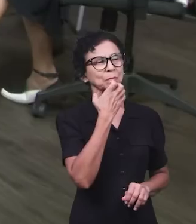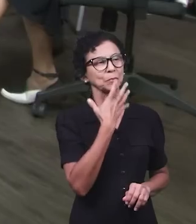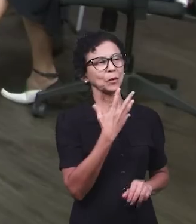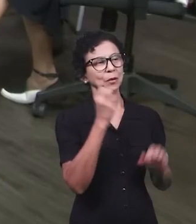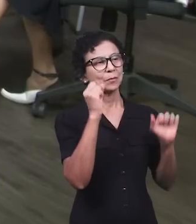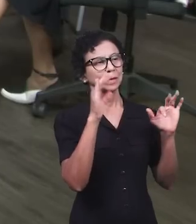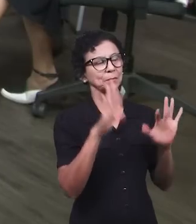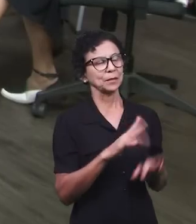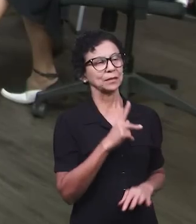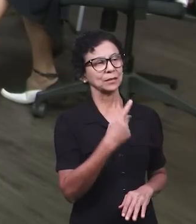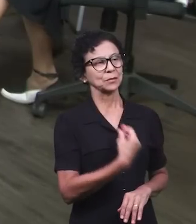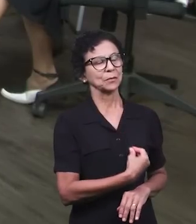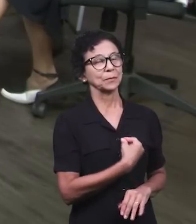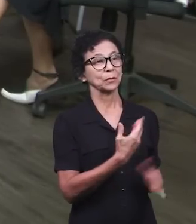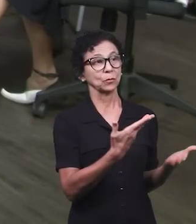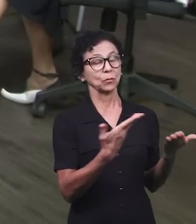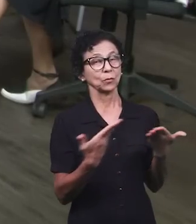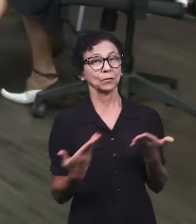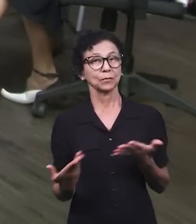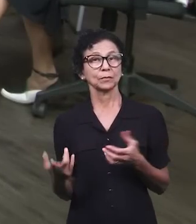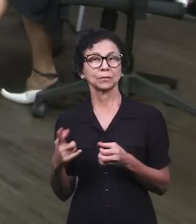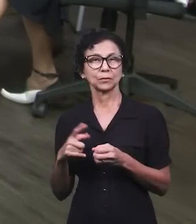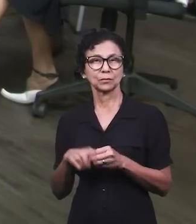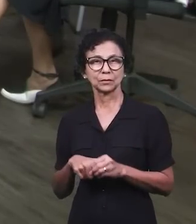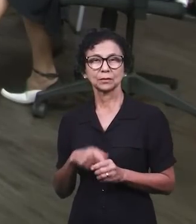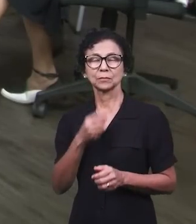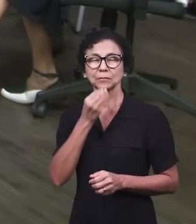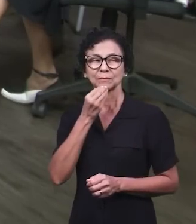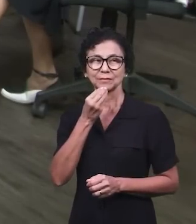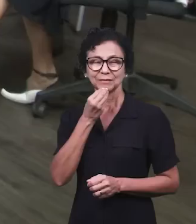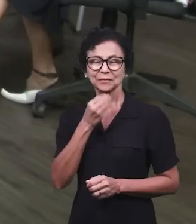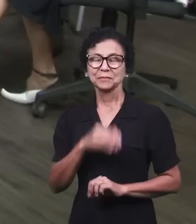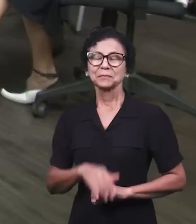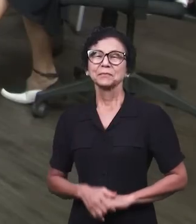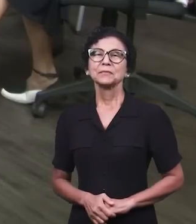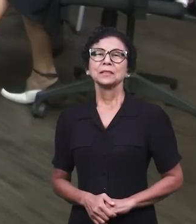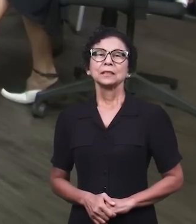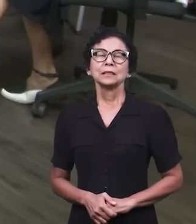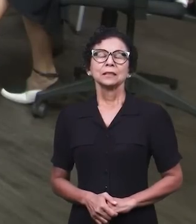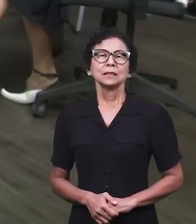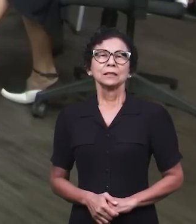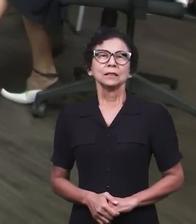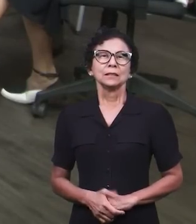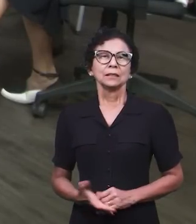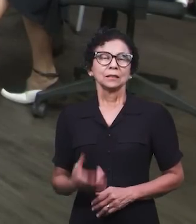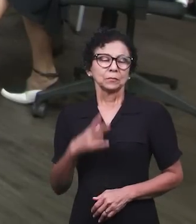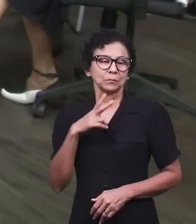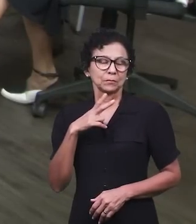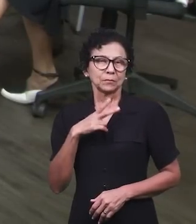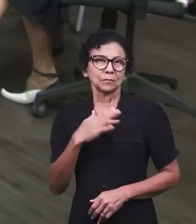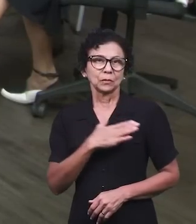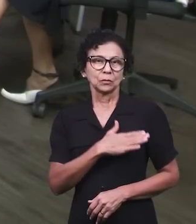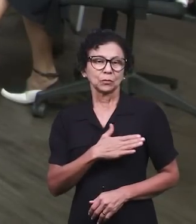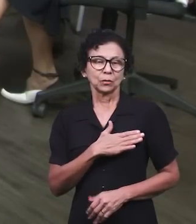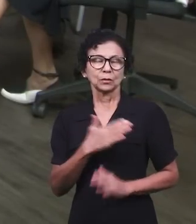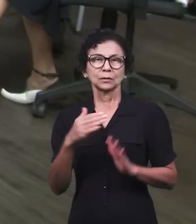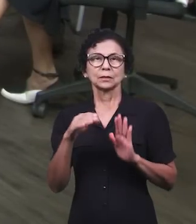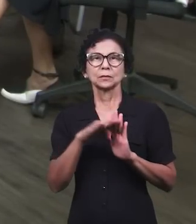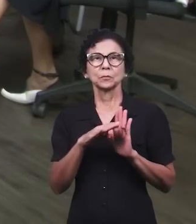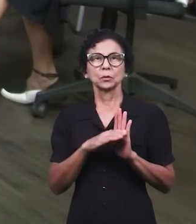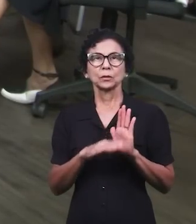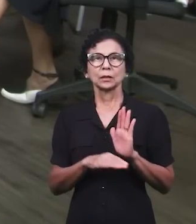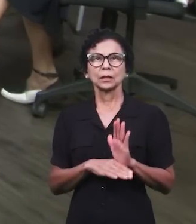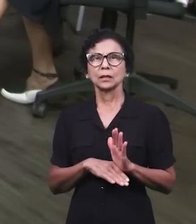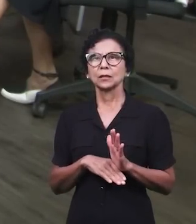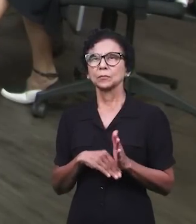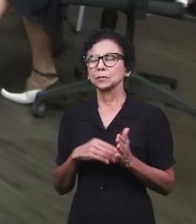alegria tê-lo conosco aqui. Fica o convite para você estar em outras oportunidades. E eu particularmente gosto muito desse programa